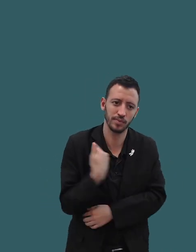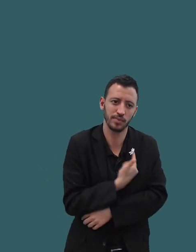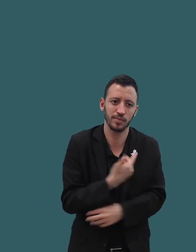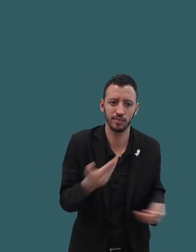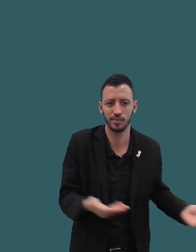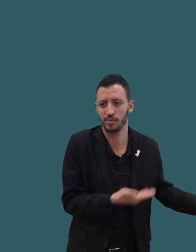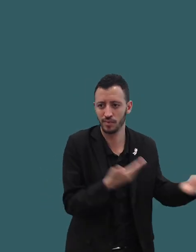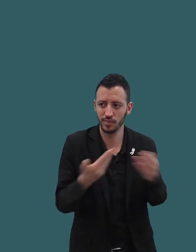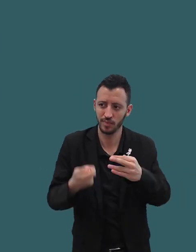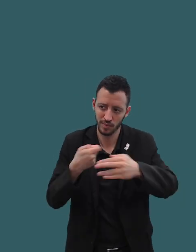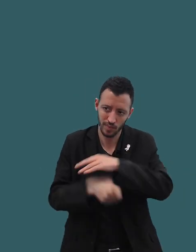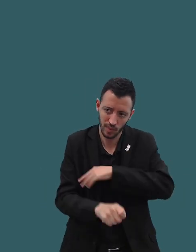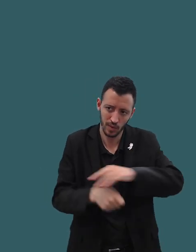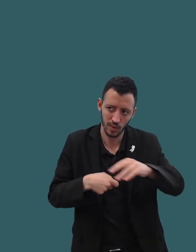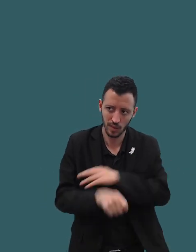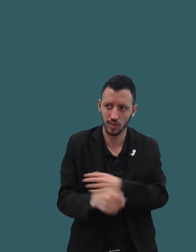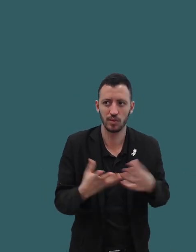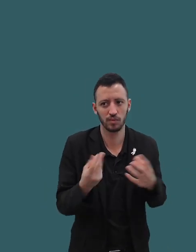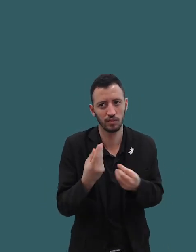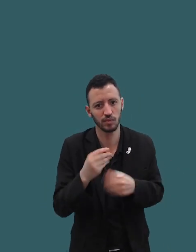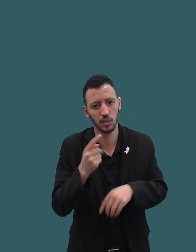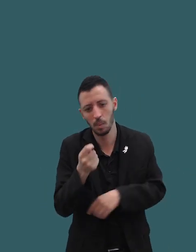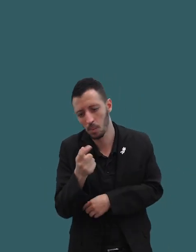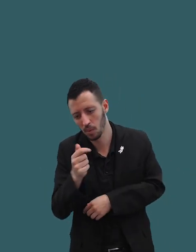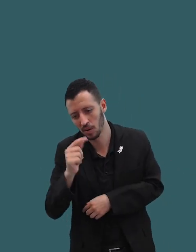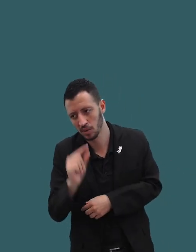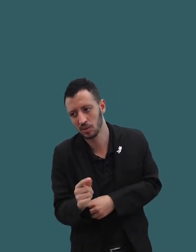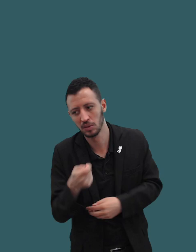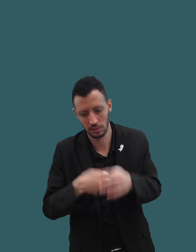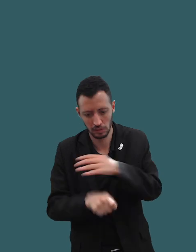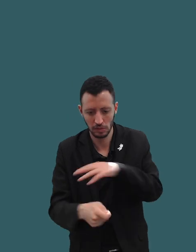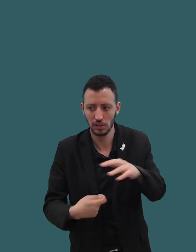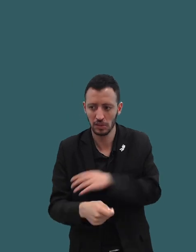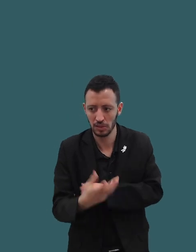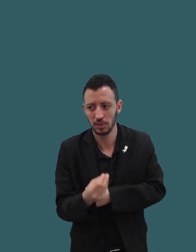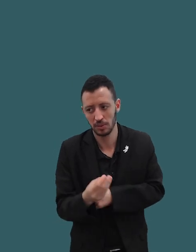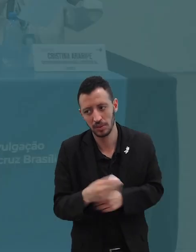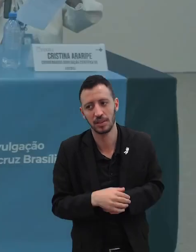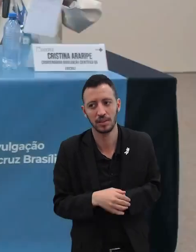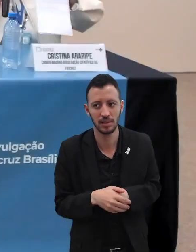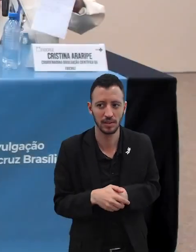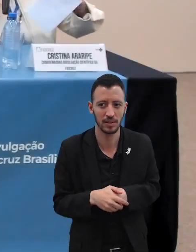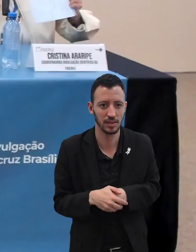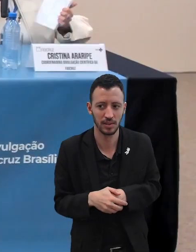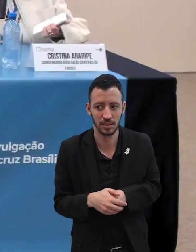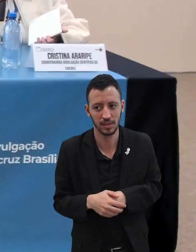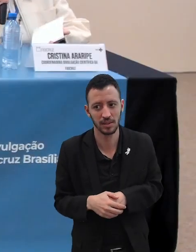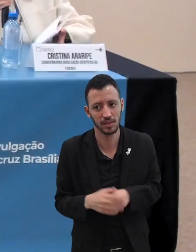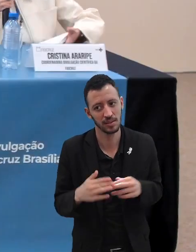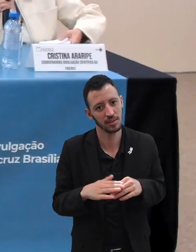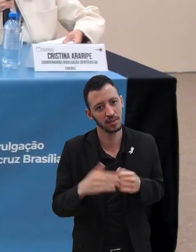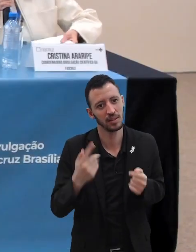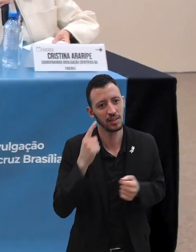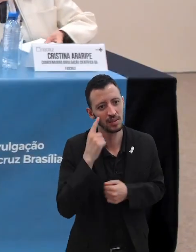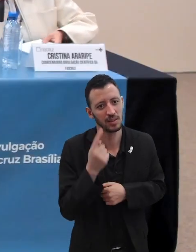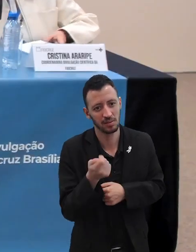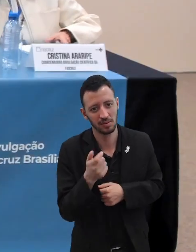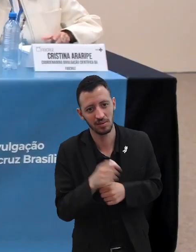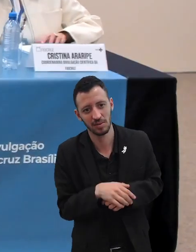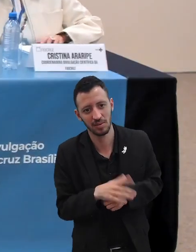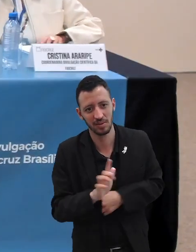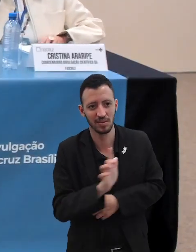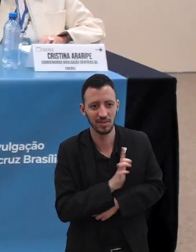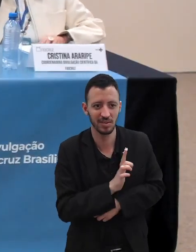vem investindo muito, né? Com muito pouco dinheiro, mas investindo muito. O dinheiro é pouquíssimo.